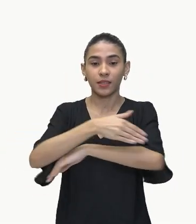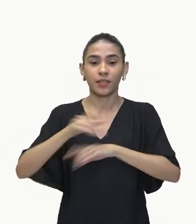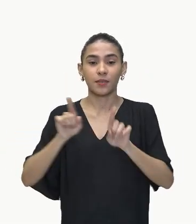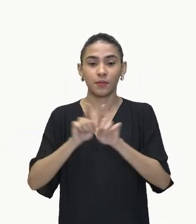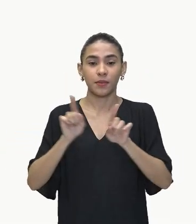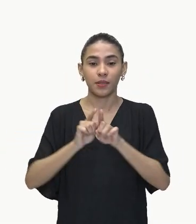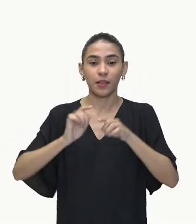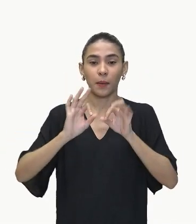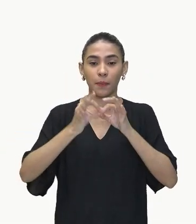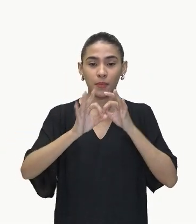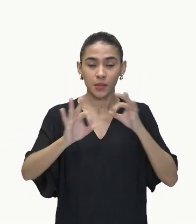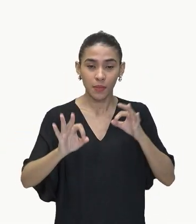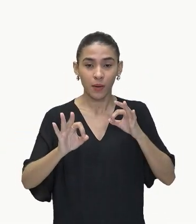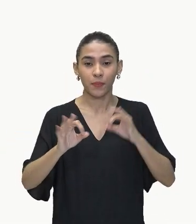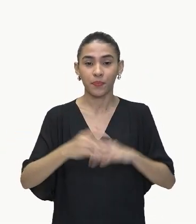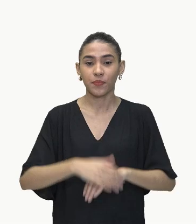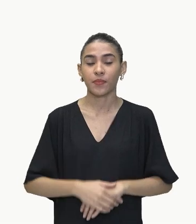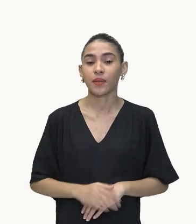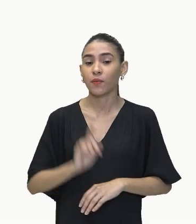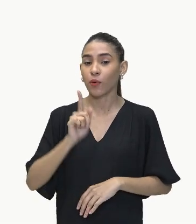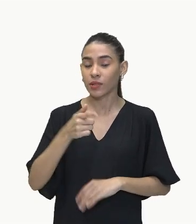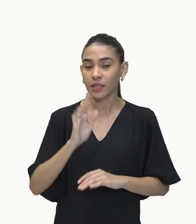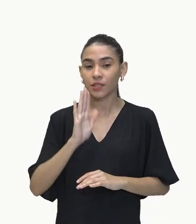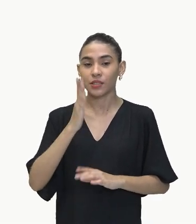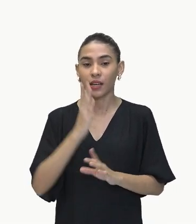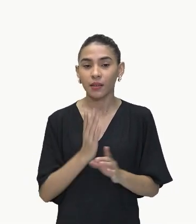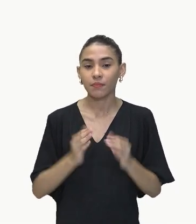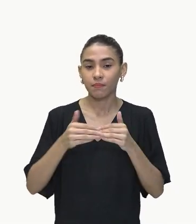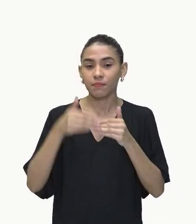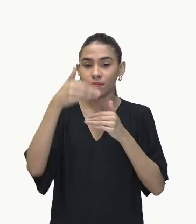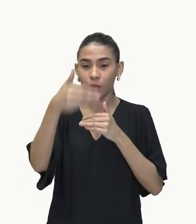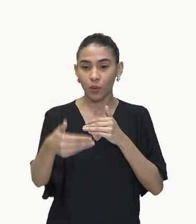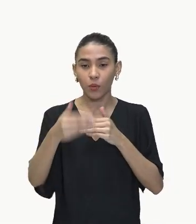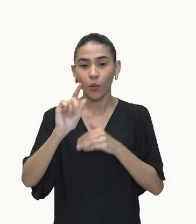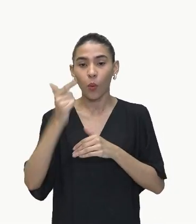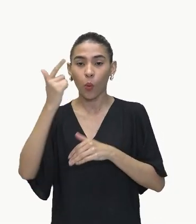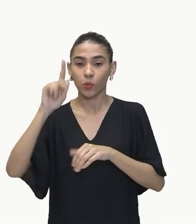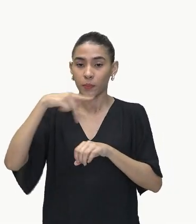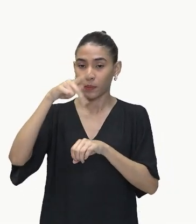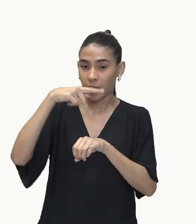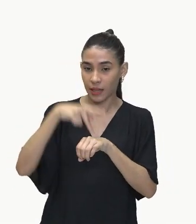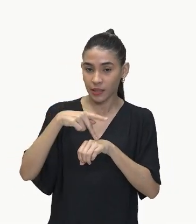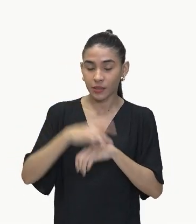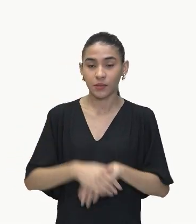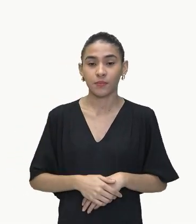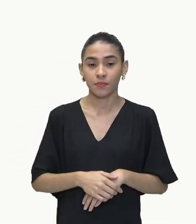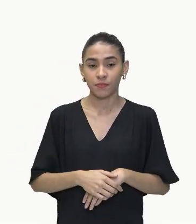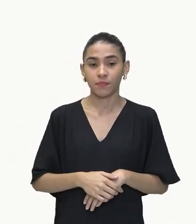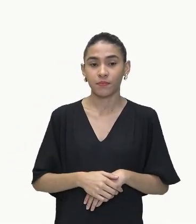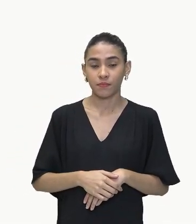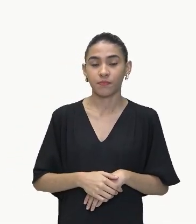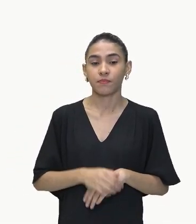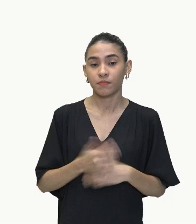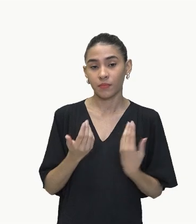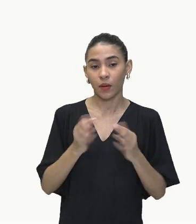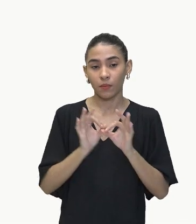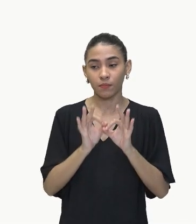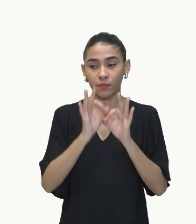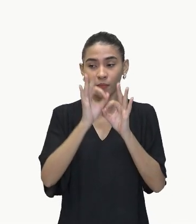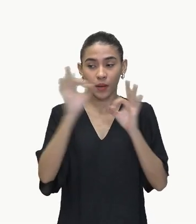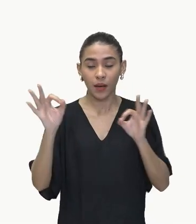ali por uns cavaletes e você já está noutro país, né? Você sai ali de Tabatinga, vai para